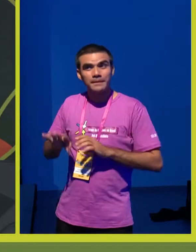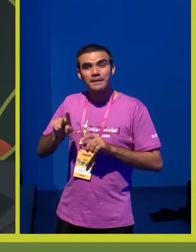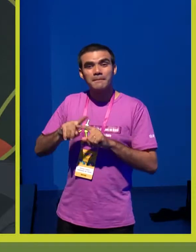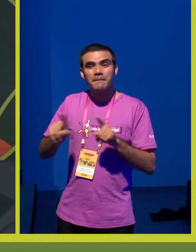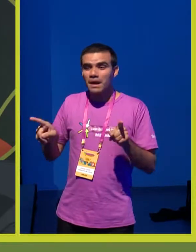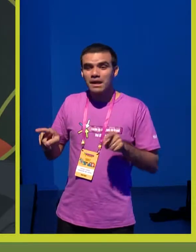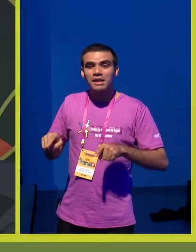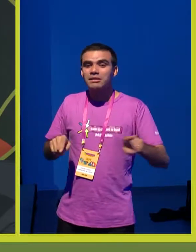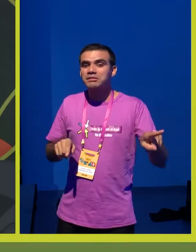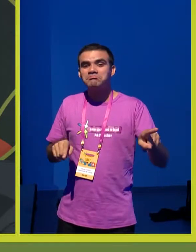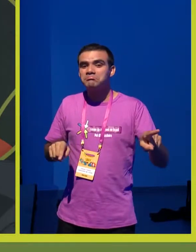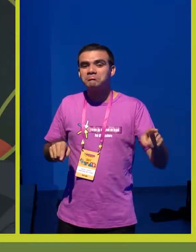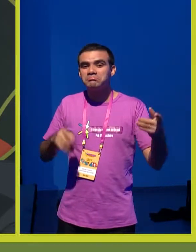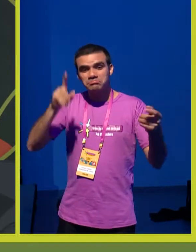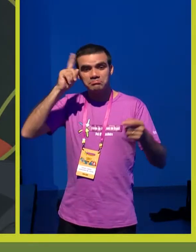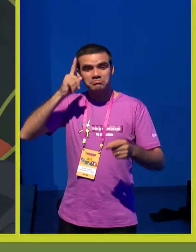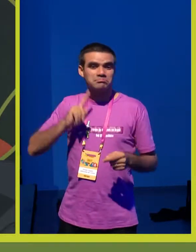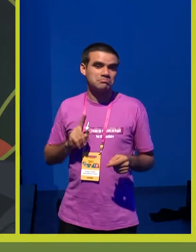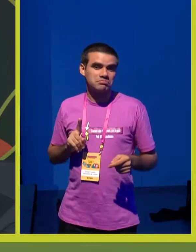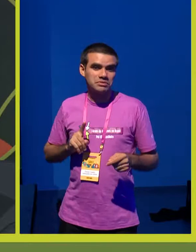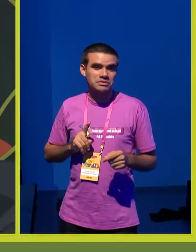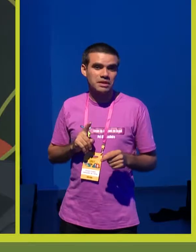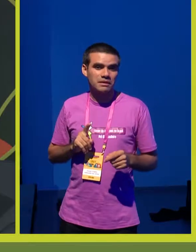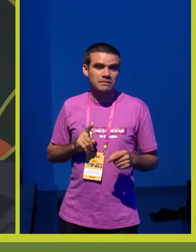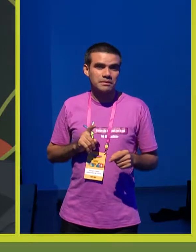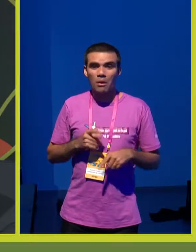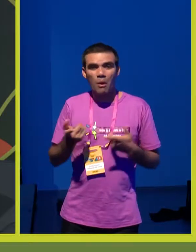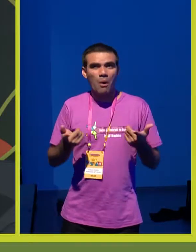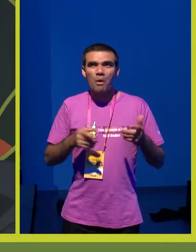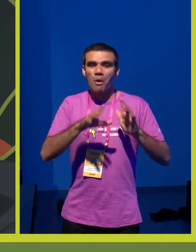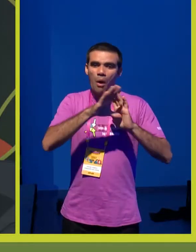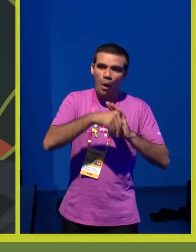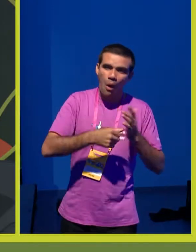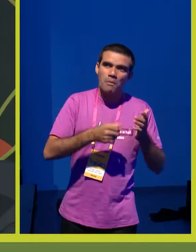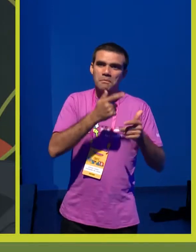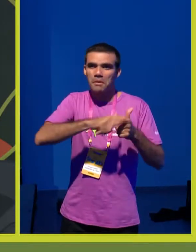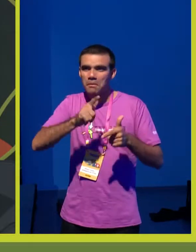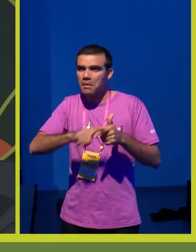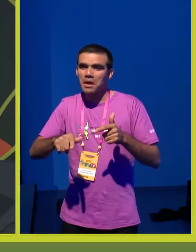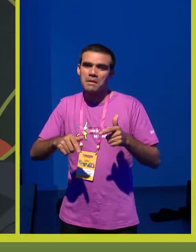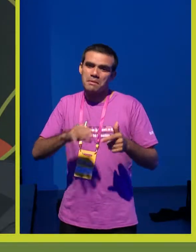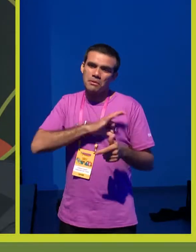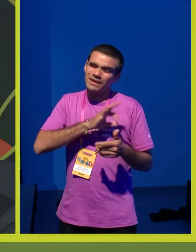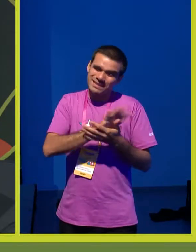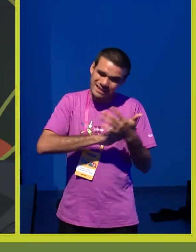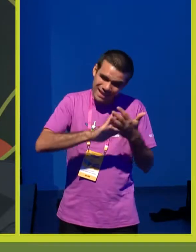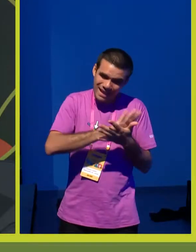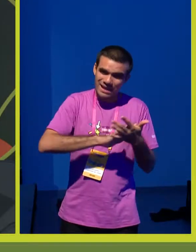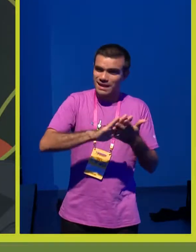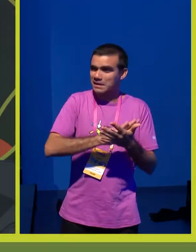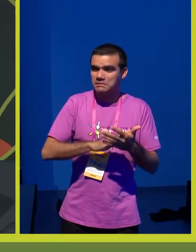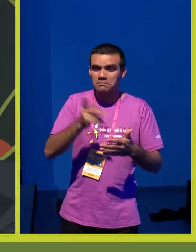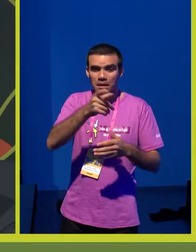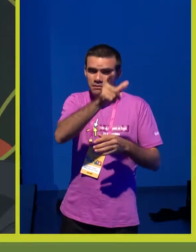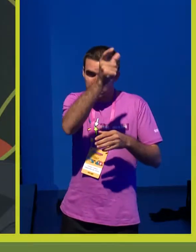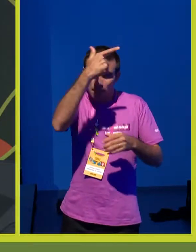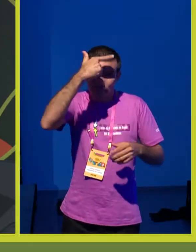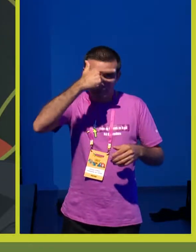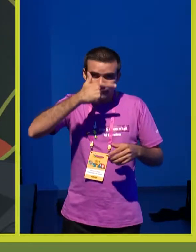sem ele ter nenhuma passagem ou ter algum problema que justificasse essa qualificação dele